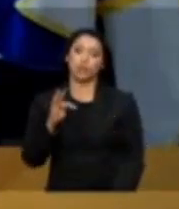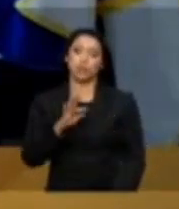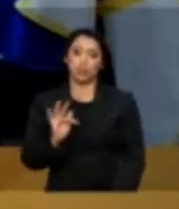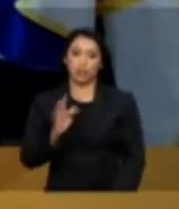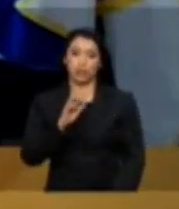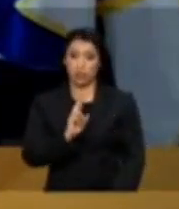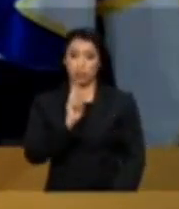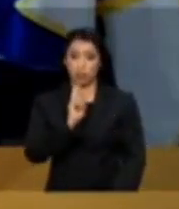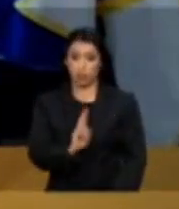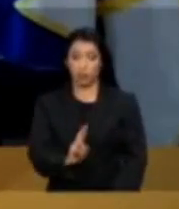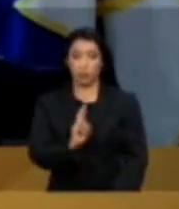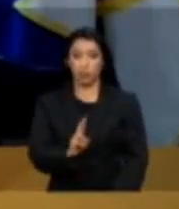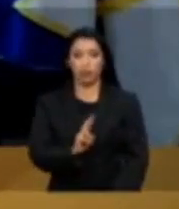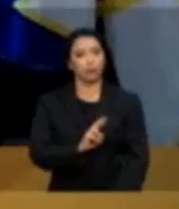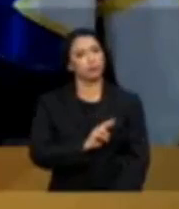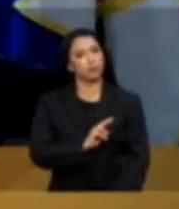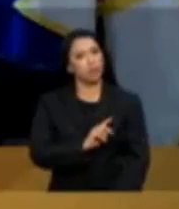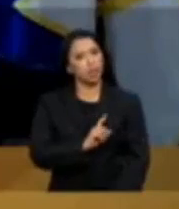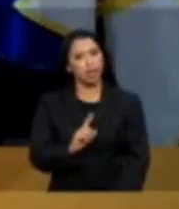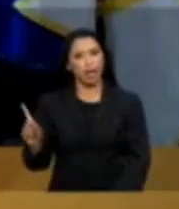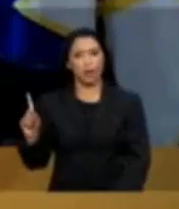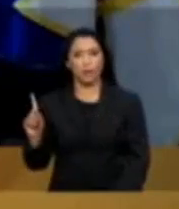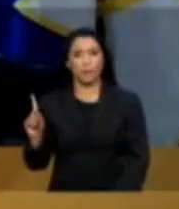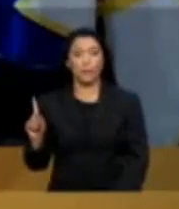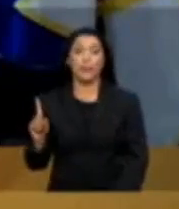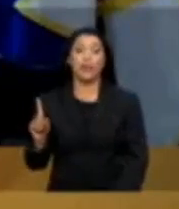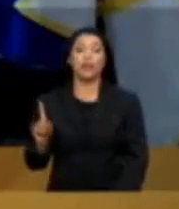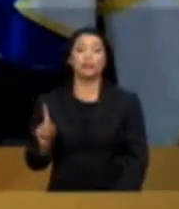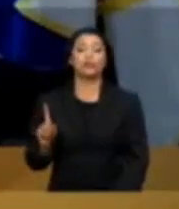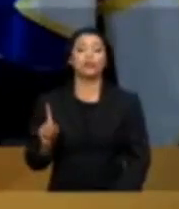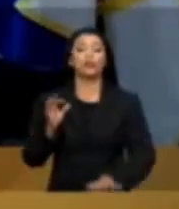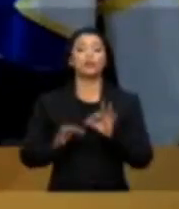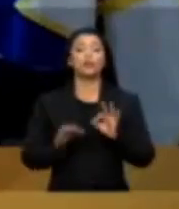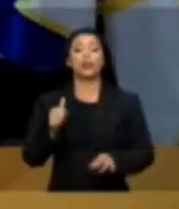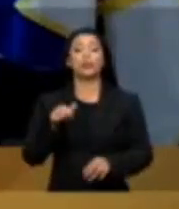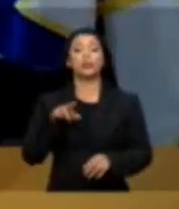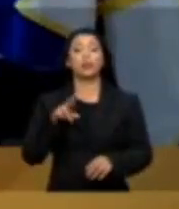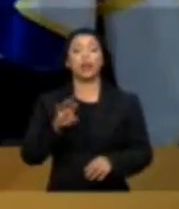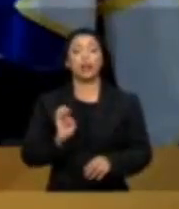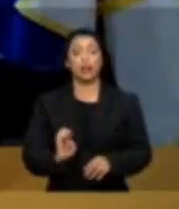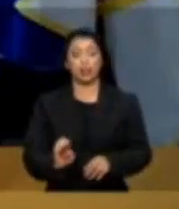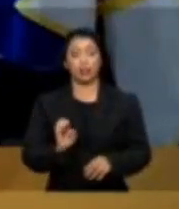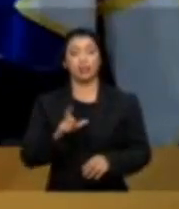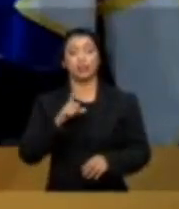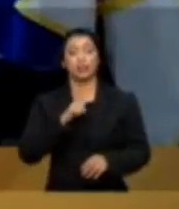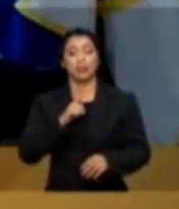no caso, negativamente. Foi o julgamento do ARI